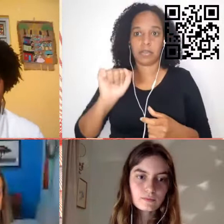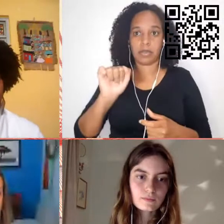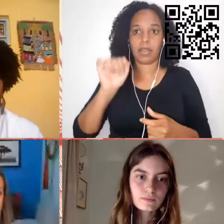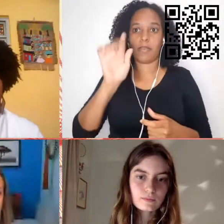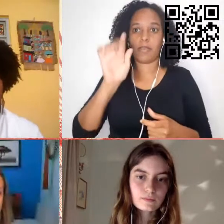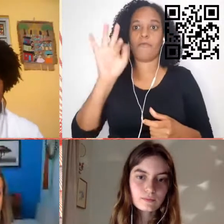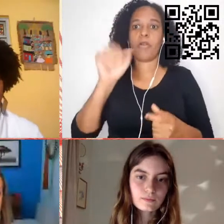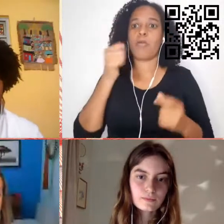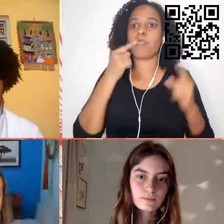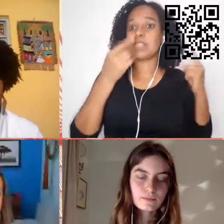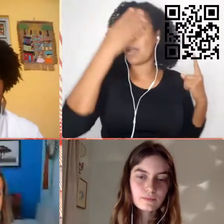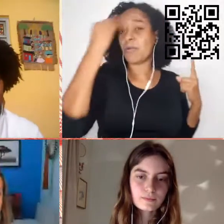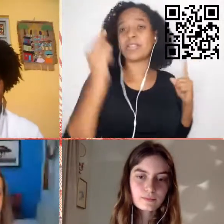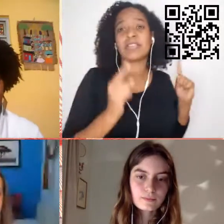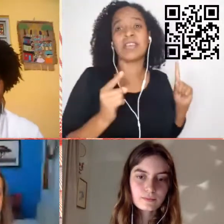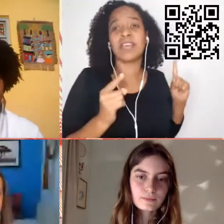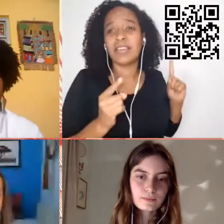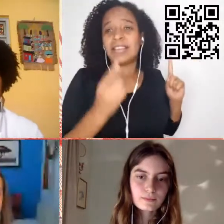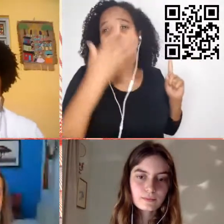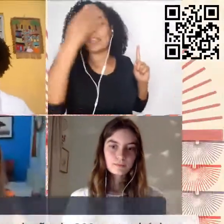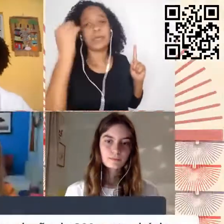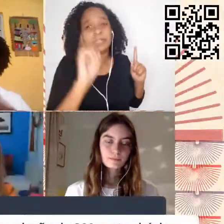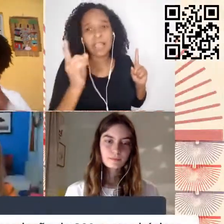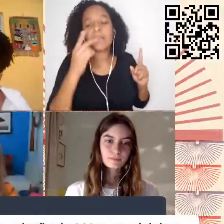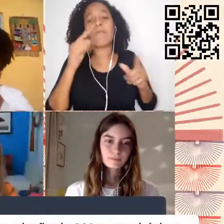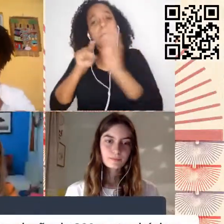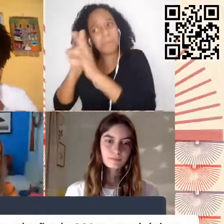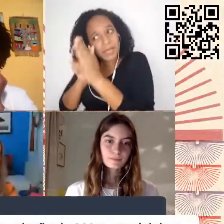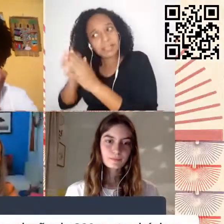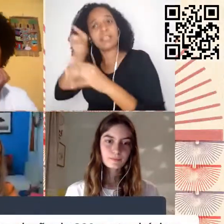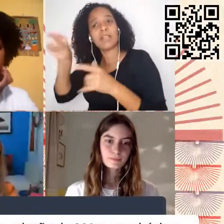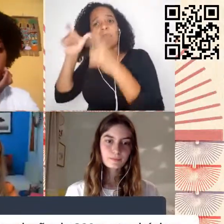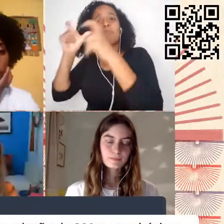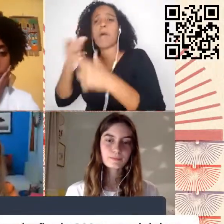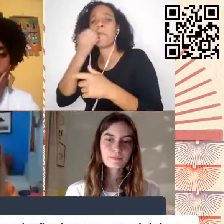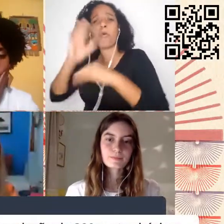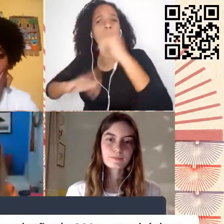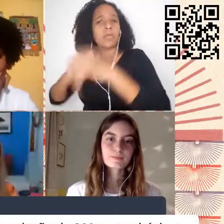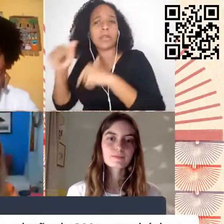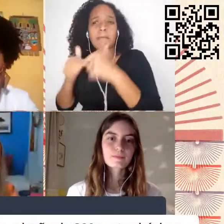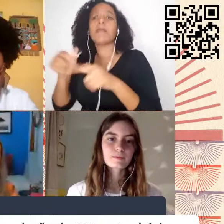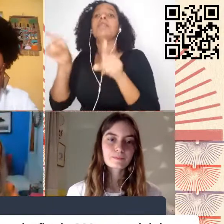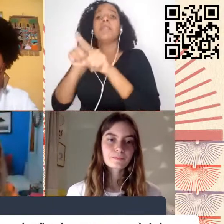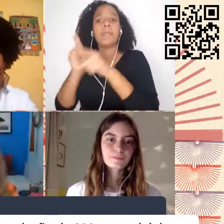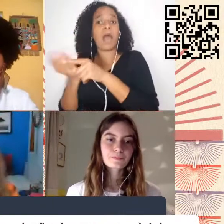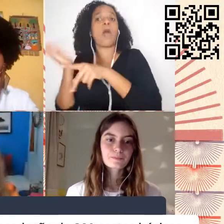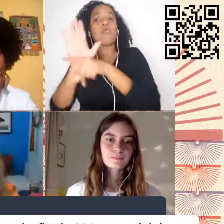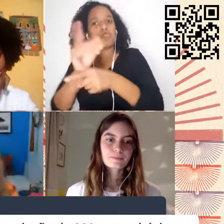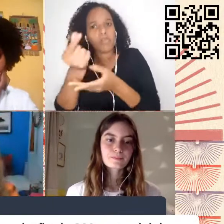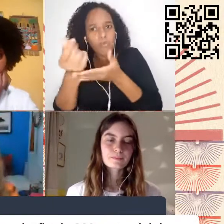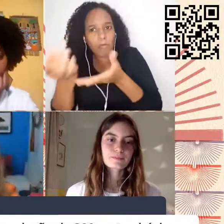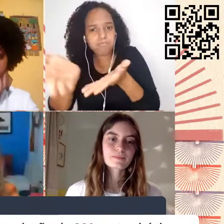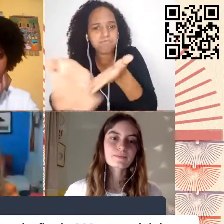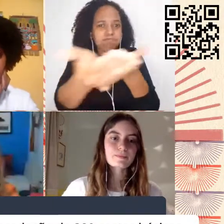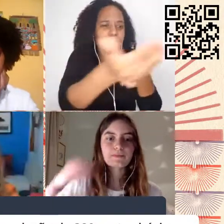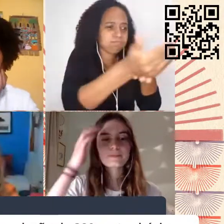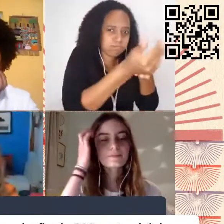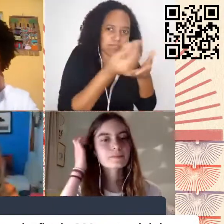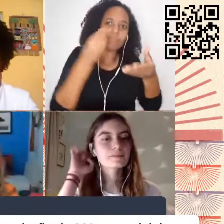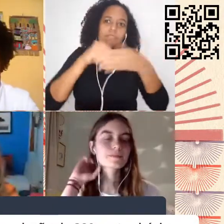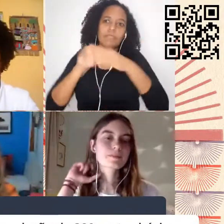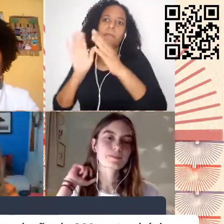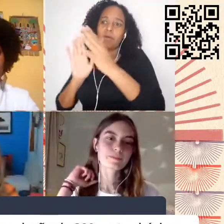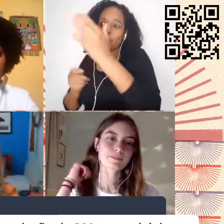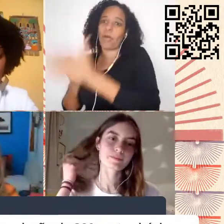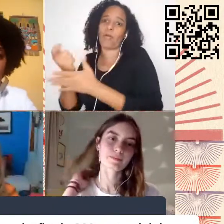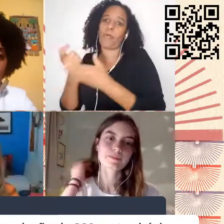de pesquisar Instituto André Franco e de entrar no link da vaquinha para a gente ajudar todo mundo